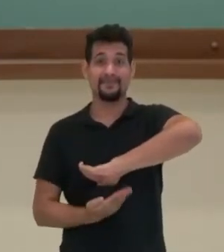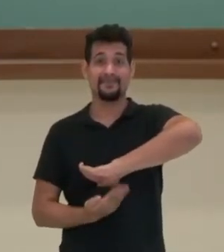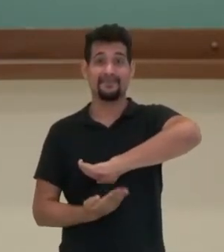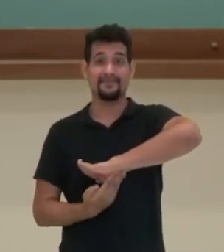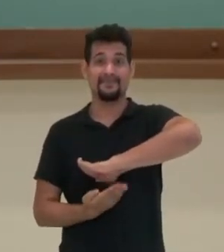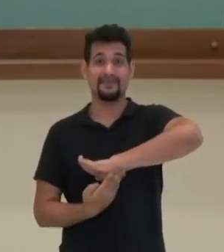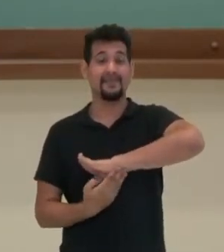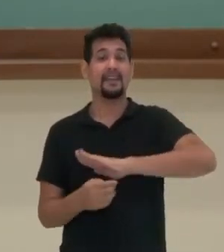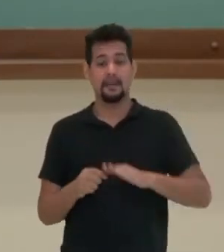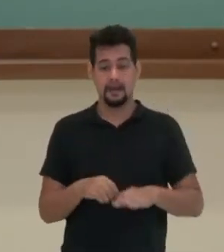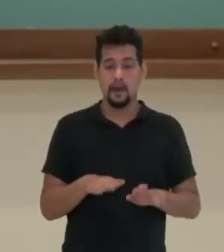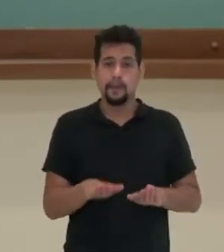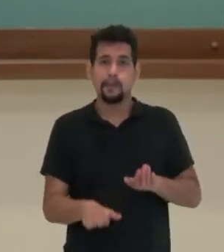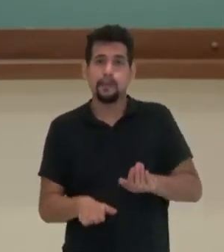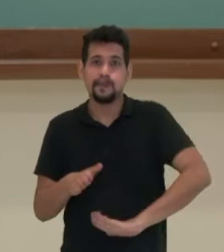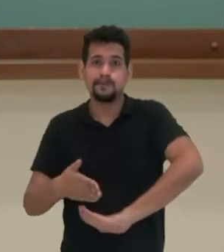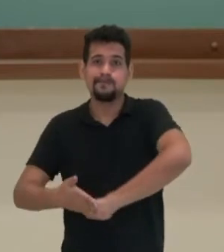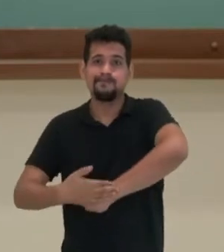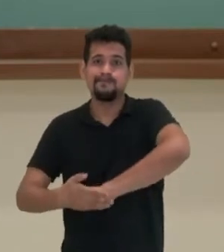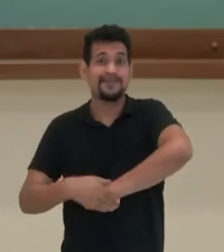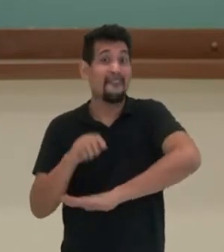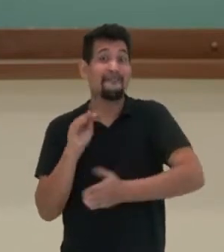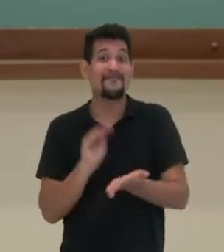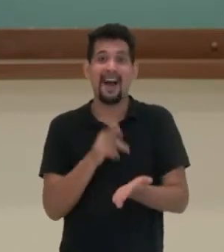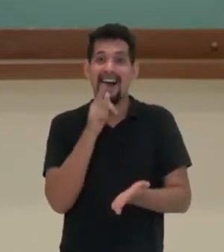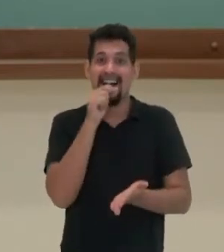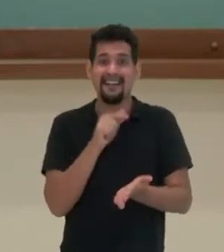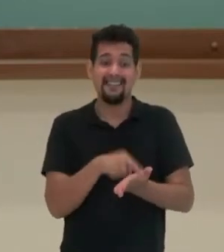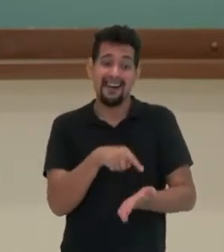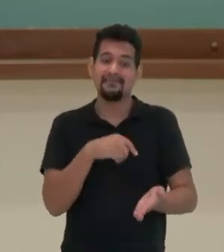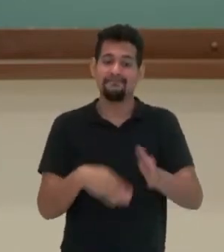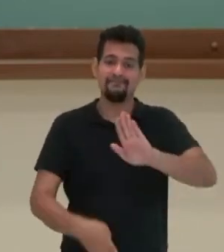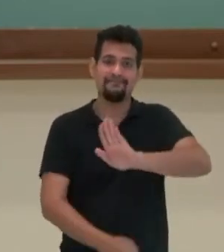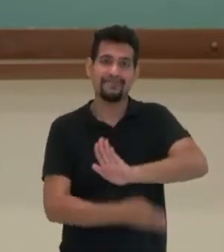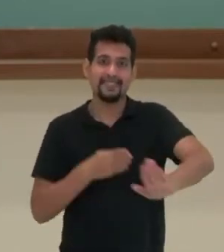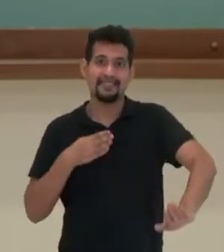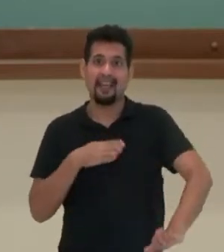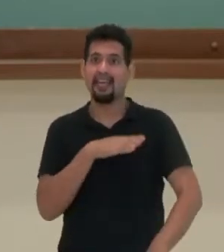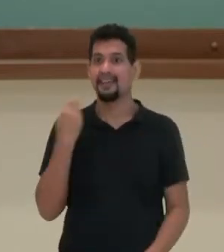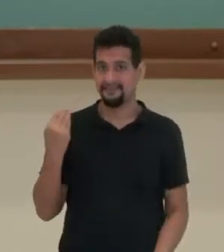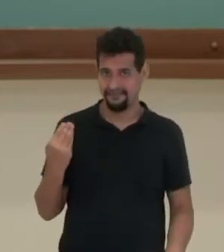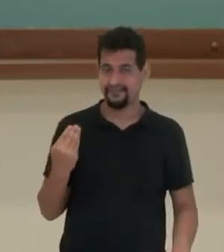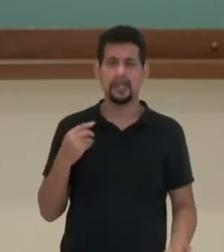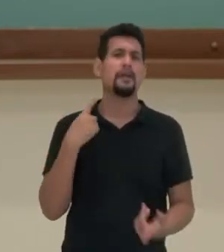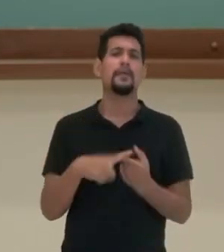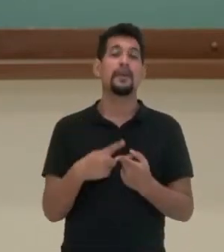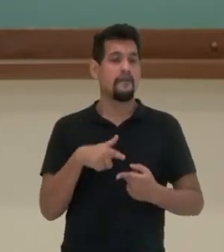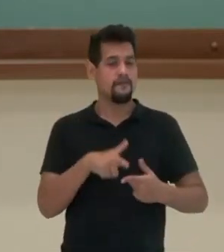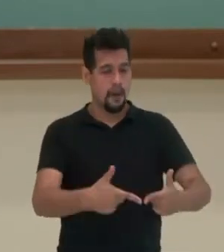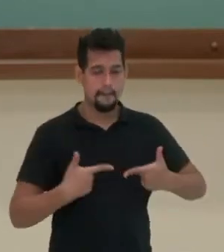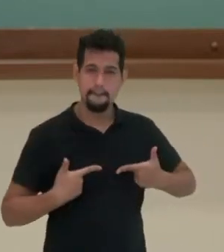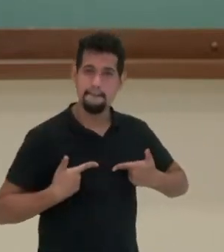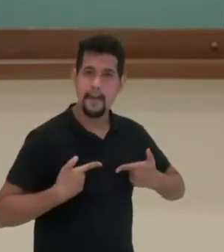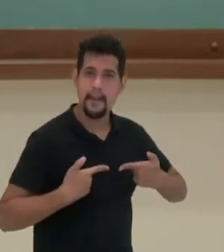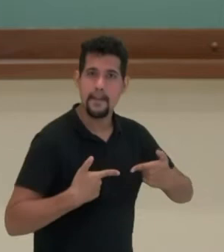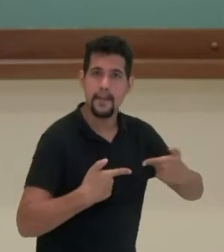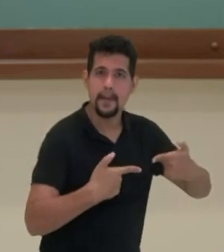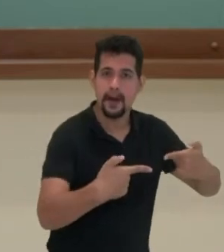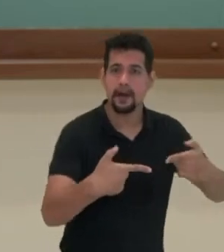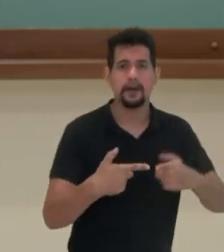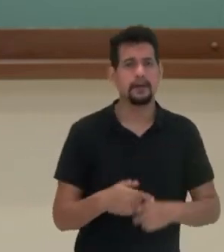nesse lugar que ele acabou, por causa desse lugar que ele acabou falecendo. Então, o que aconteceu? Ele foi numa guerra, ele